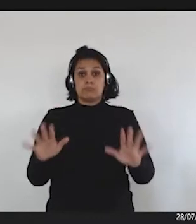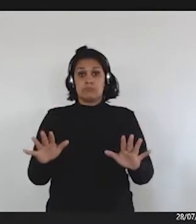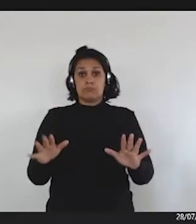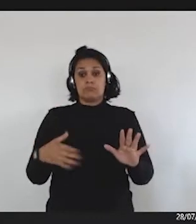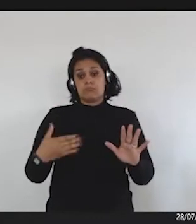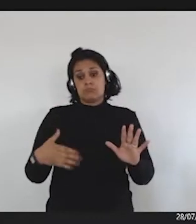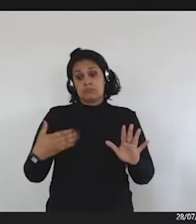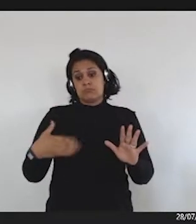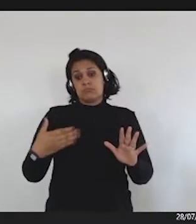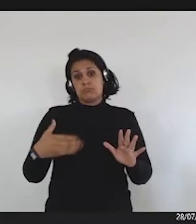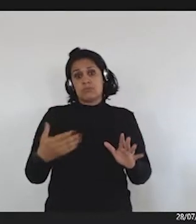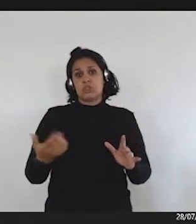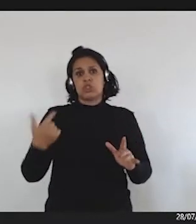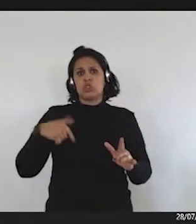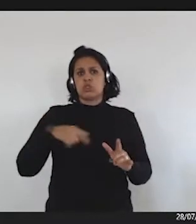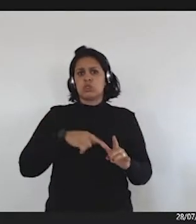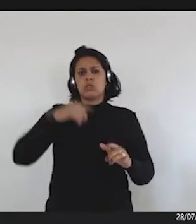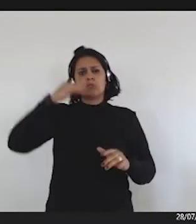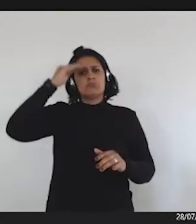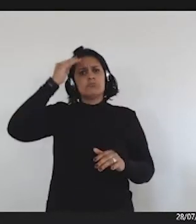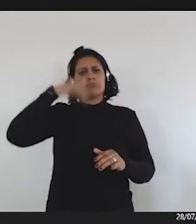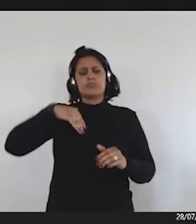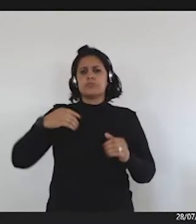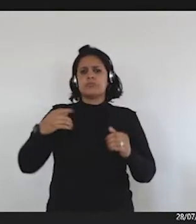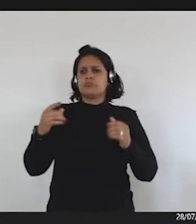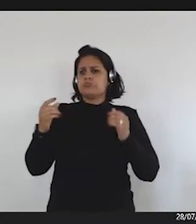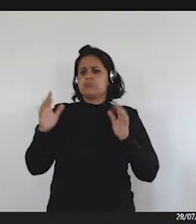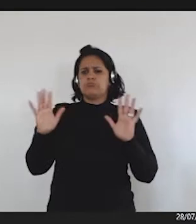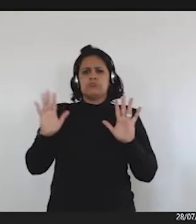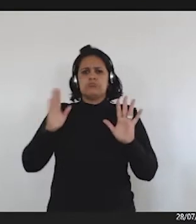passou-se a ignorar